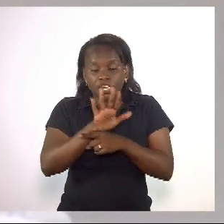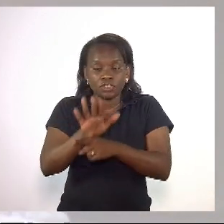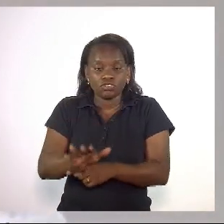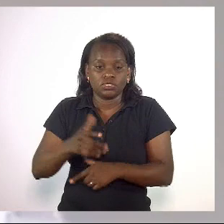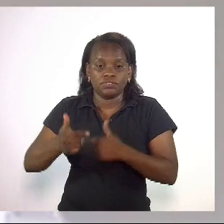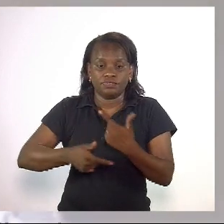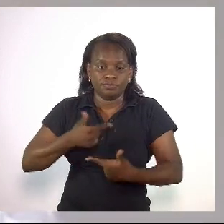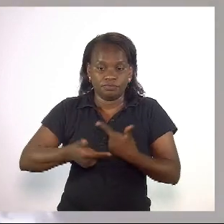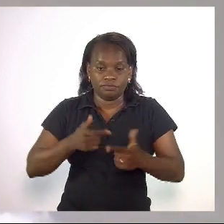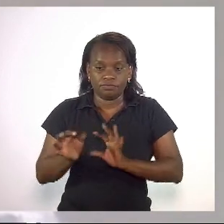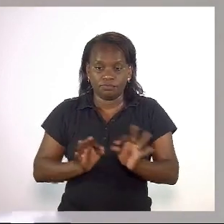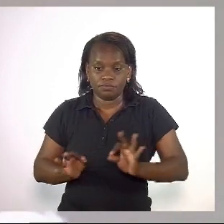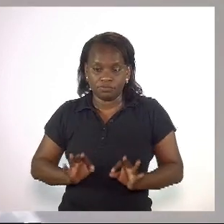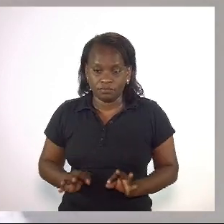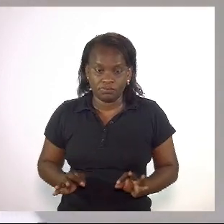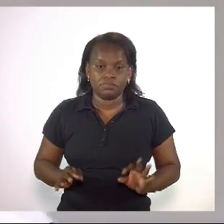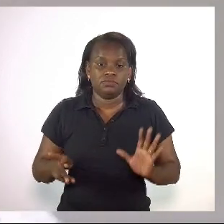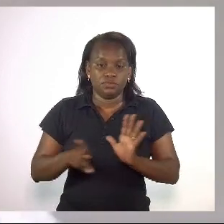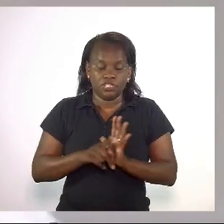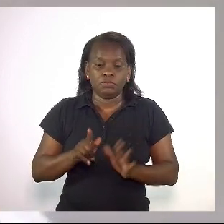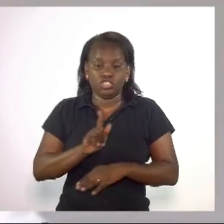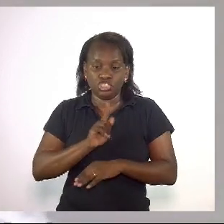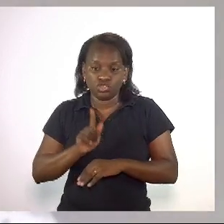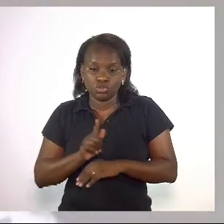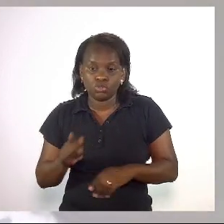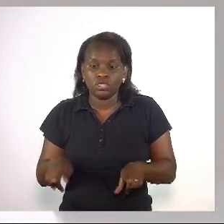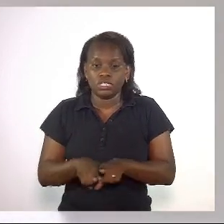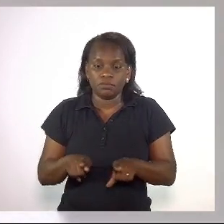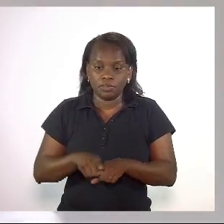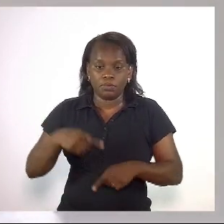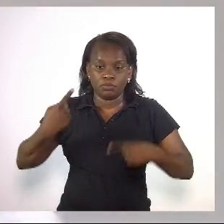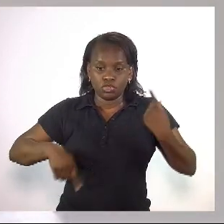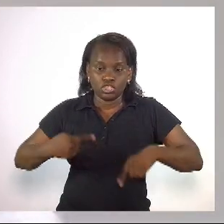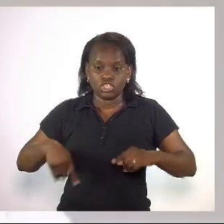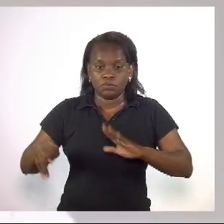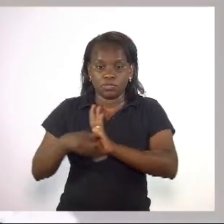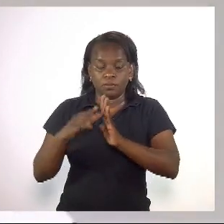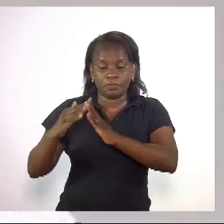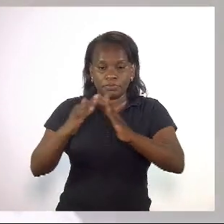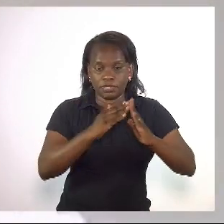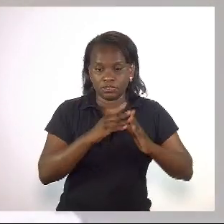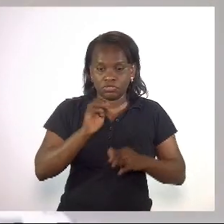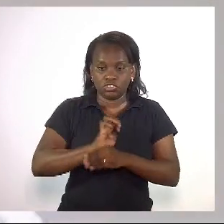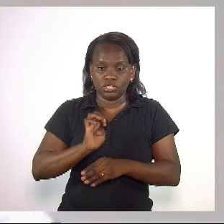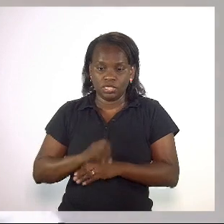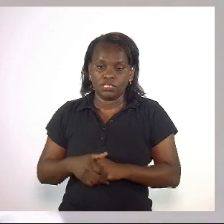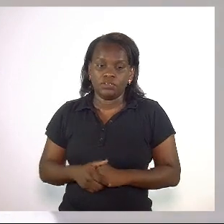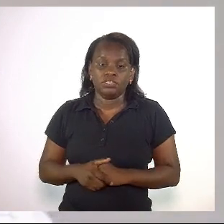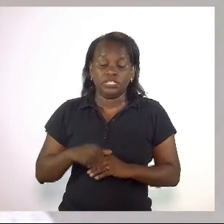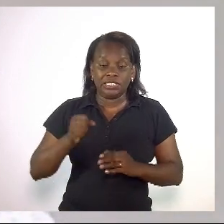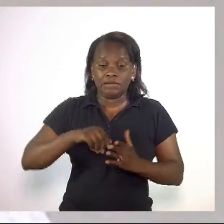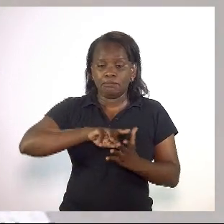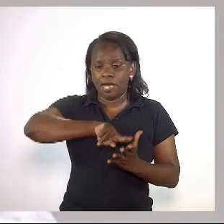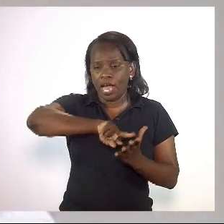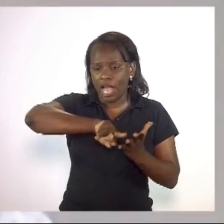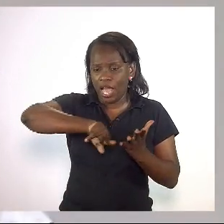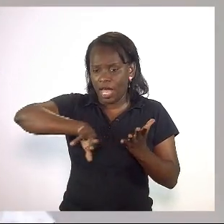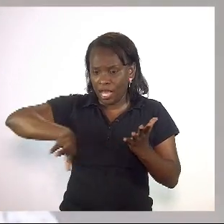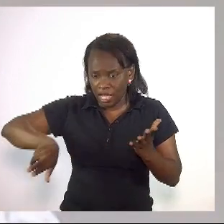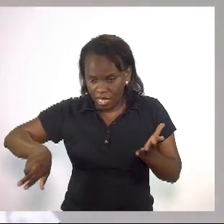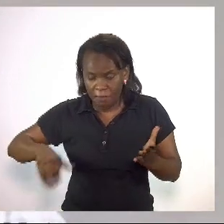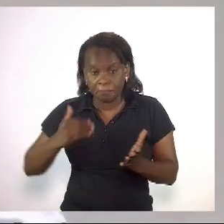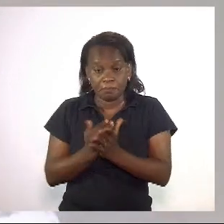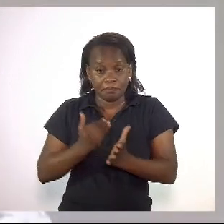execução por parte dos gestores da execução da política de habitação do Estado. Assim, se o leque for maior, certamente nós